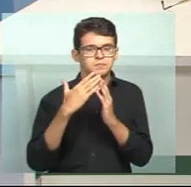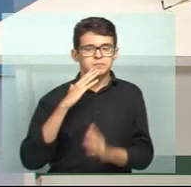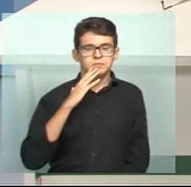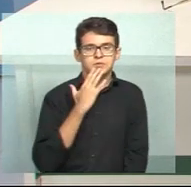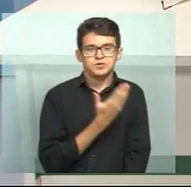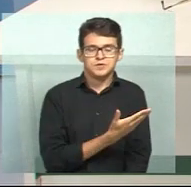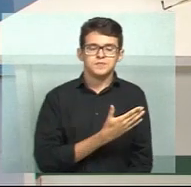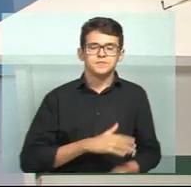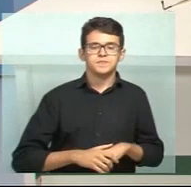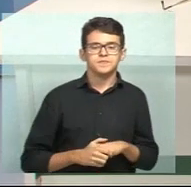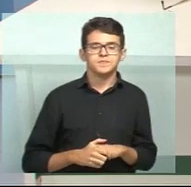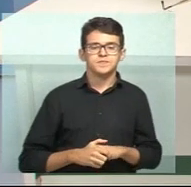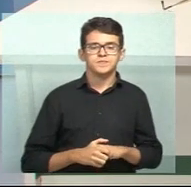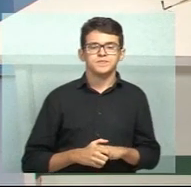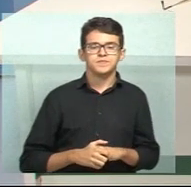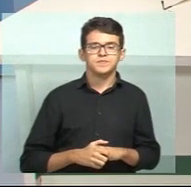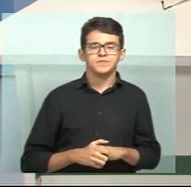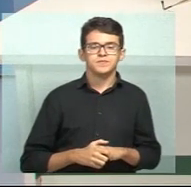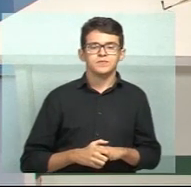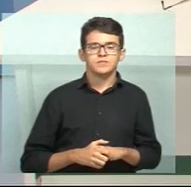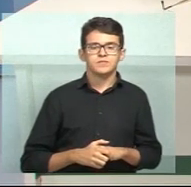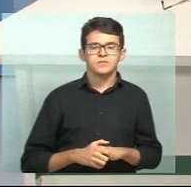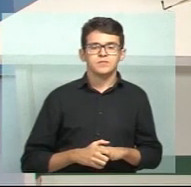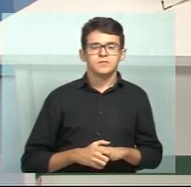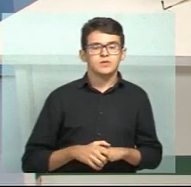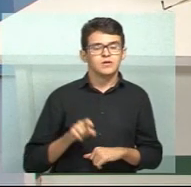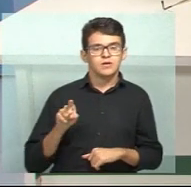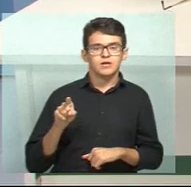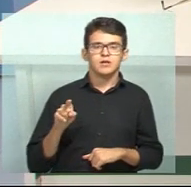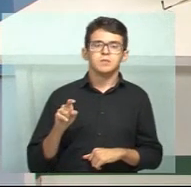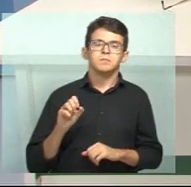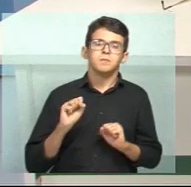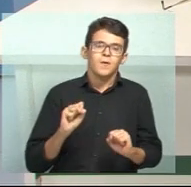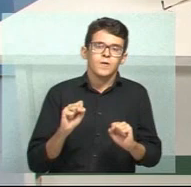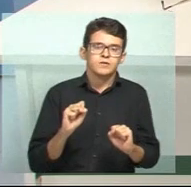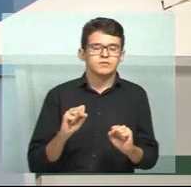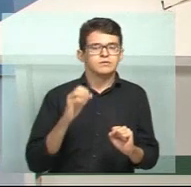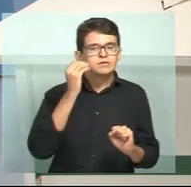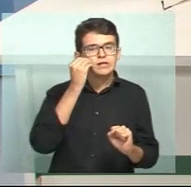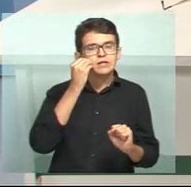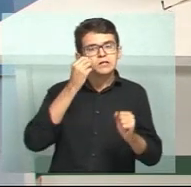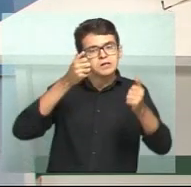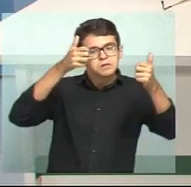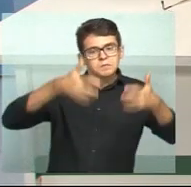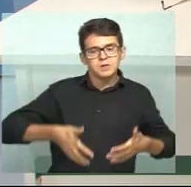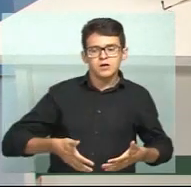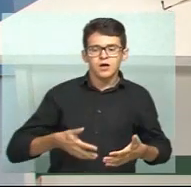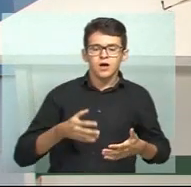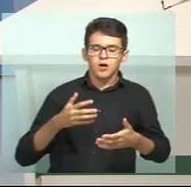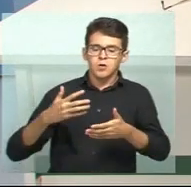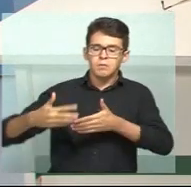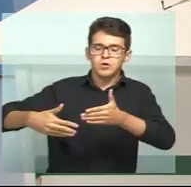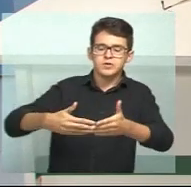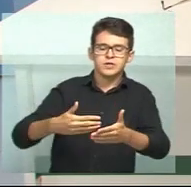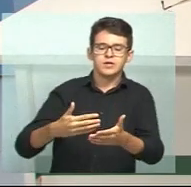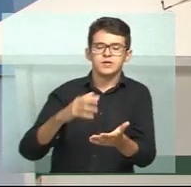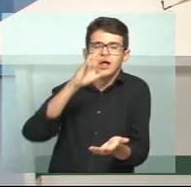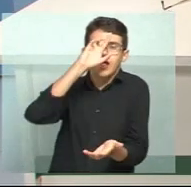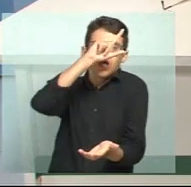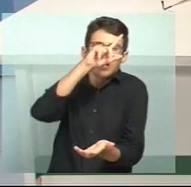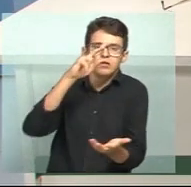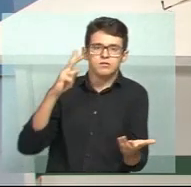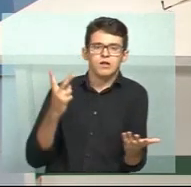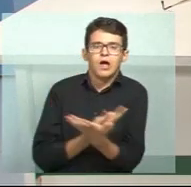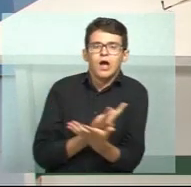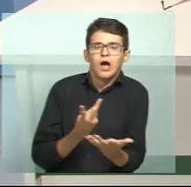falar sobre obscuridade, coisas que podem ter acontecido num erro no próprio processo do julgamento.